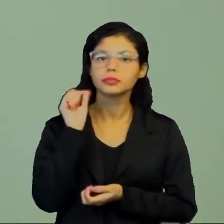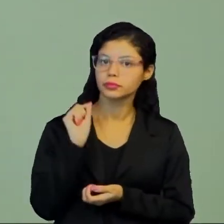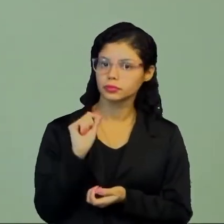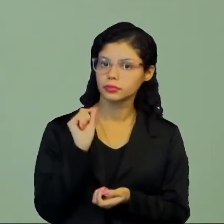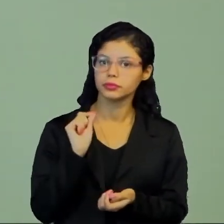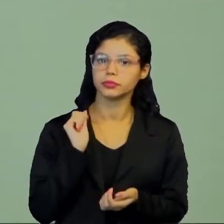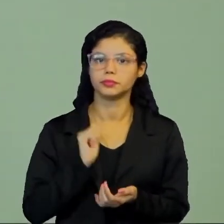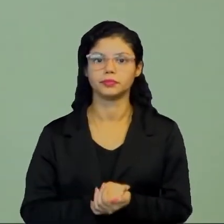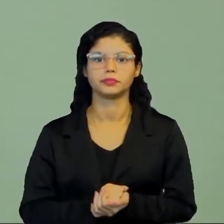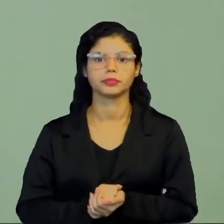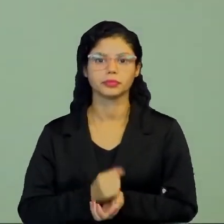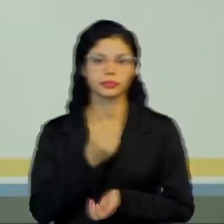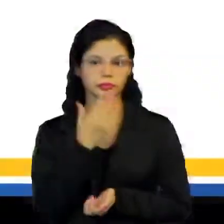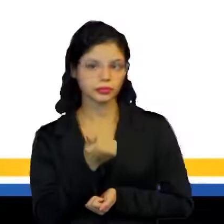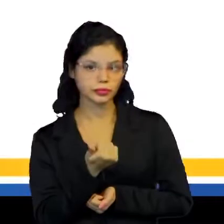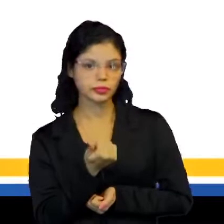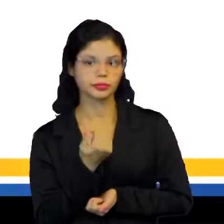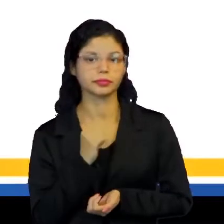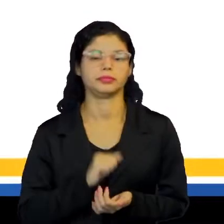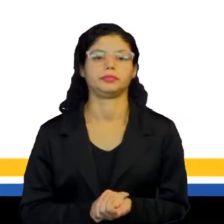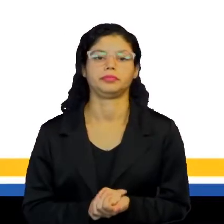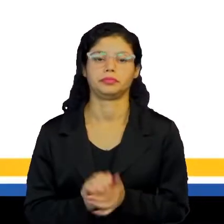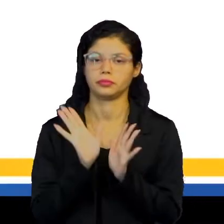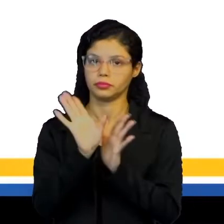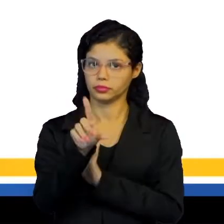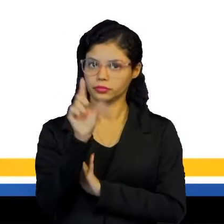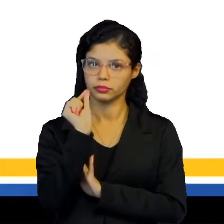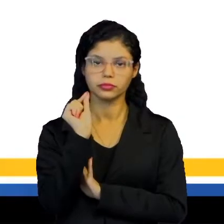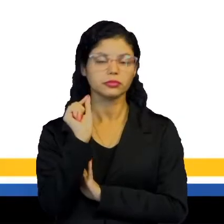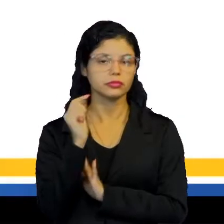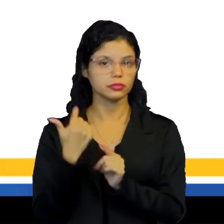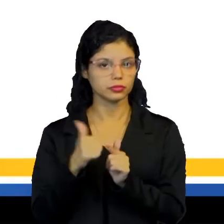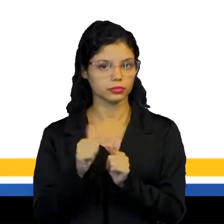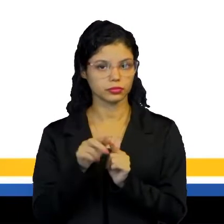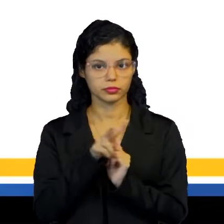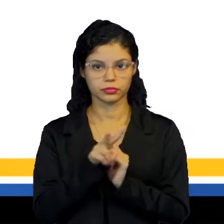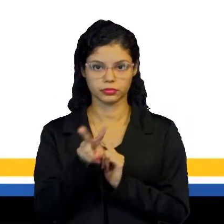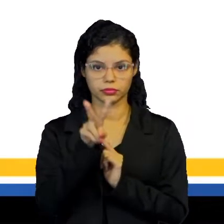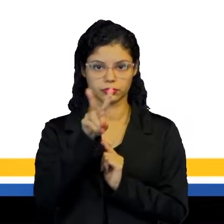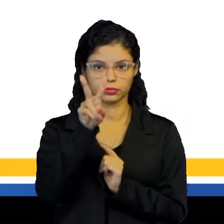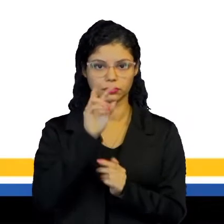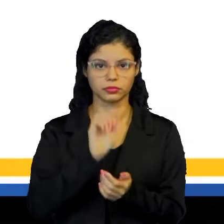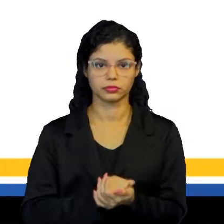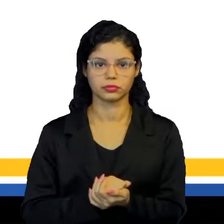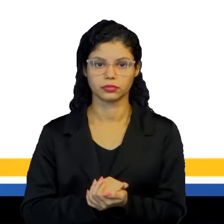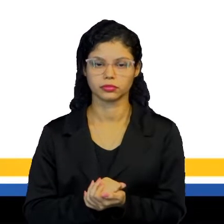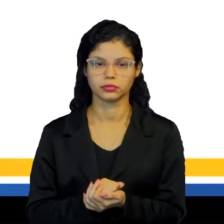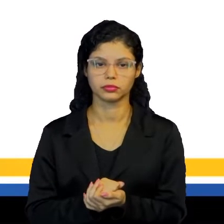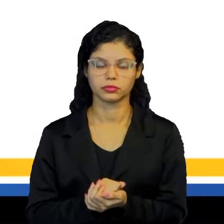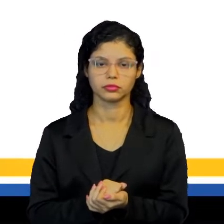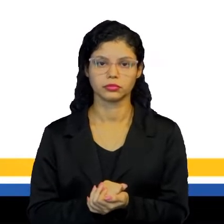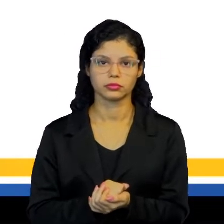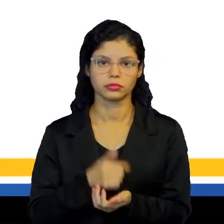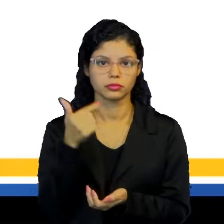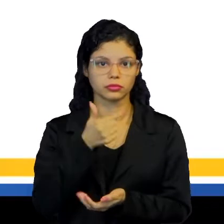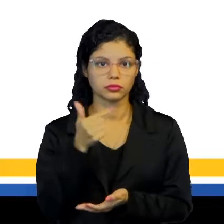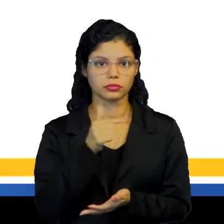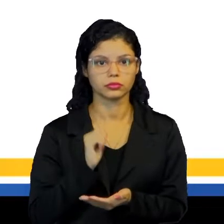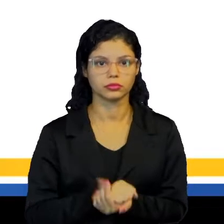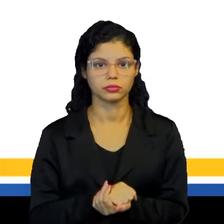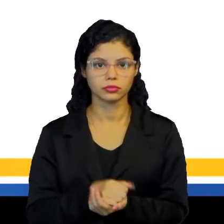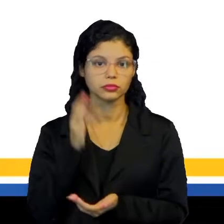quer, tá? Definir o valor problema. Então, vamos lá, vamos continuar.